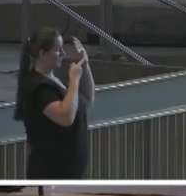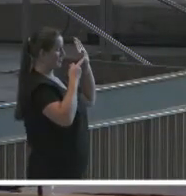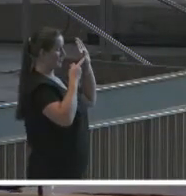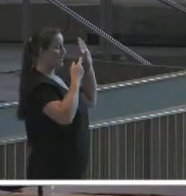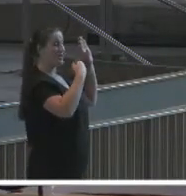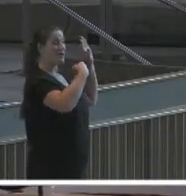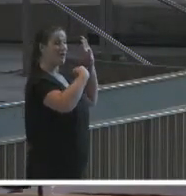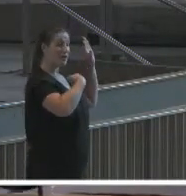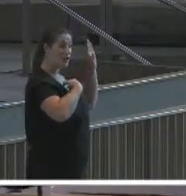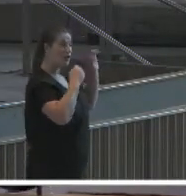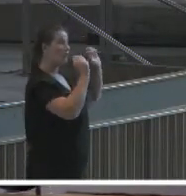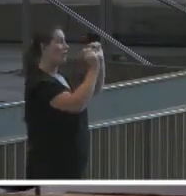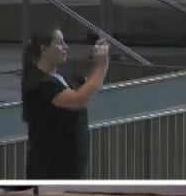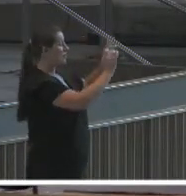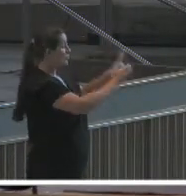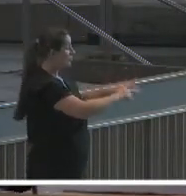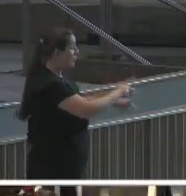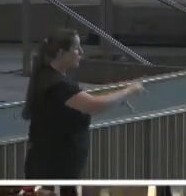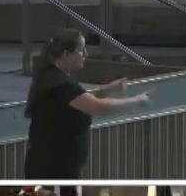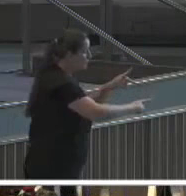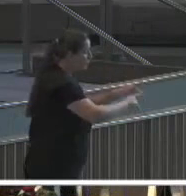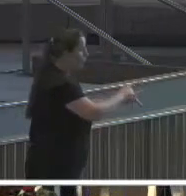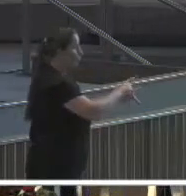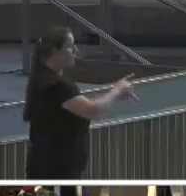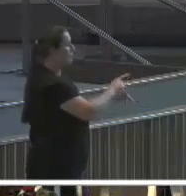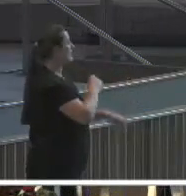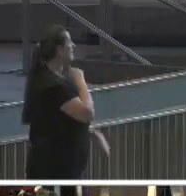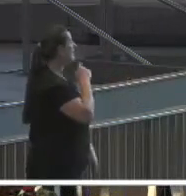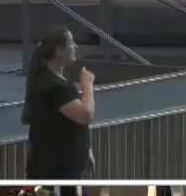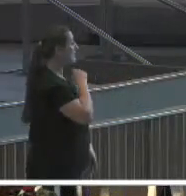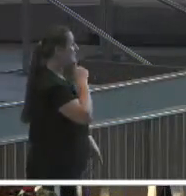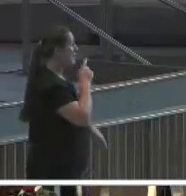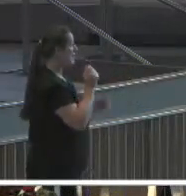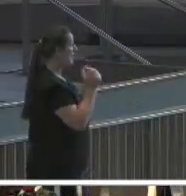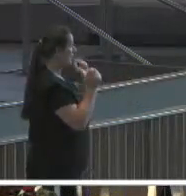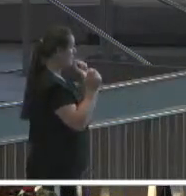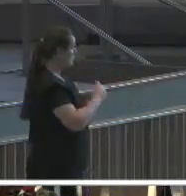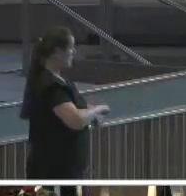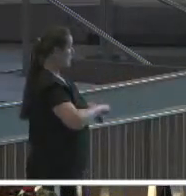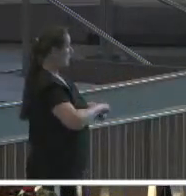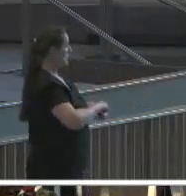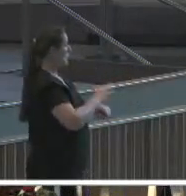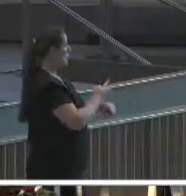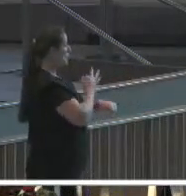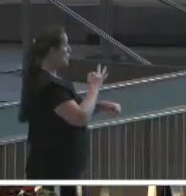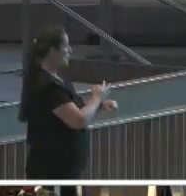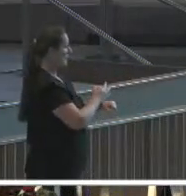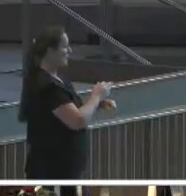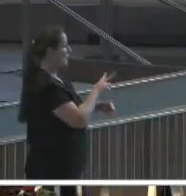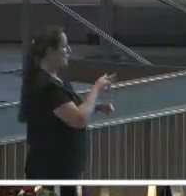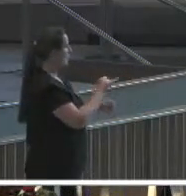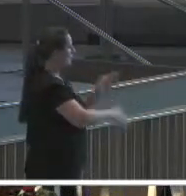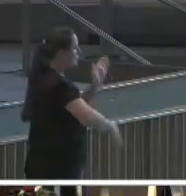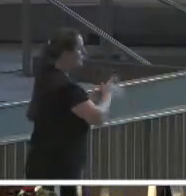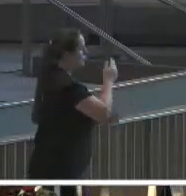Eu vou abençoar vocês. Ninguém vai ser capaz de resistir vocês.